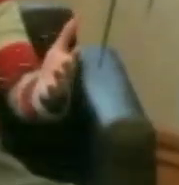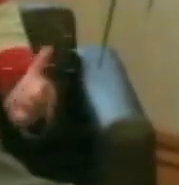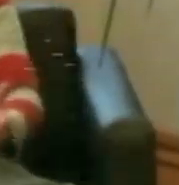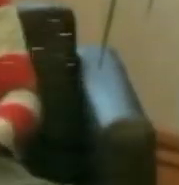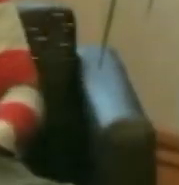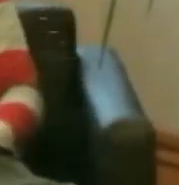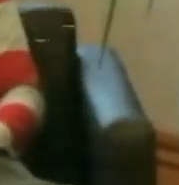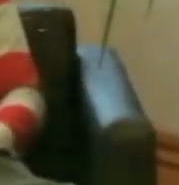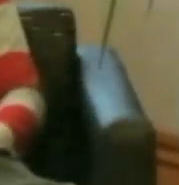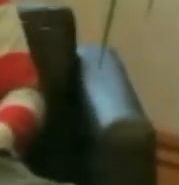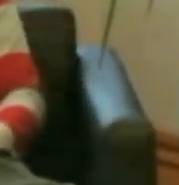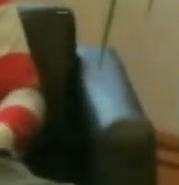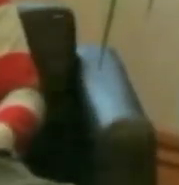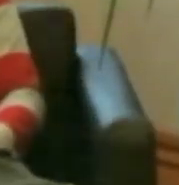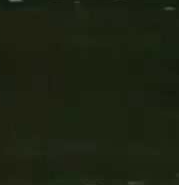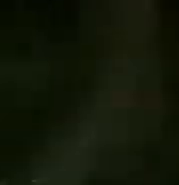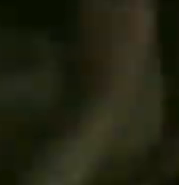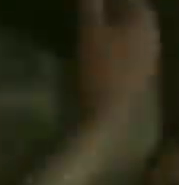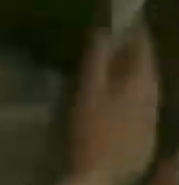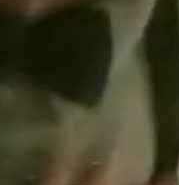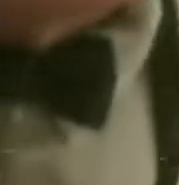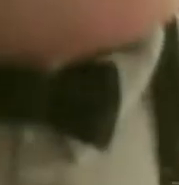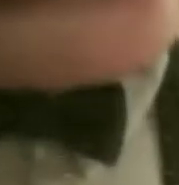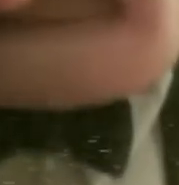vocês todos um feliz 2013.